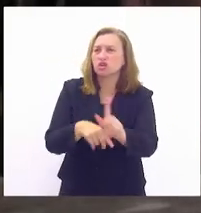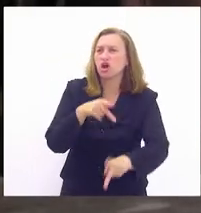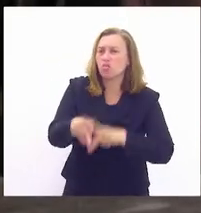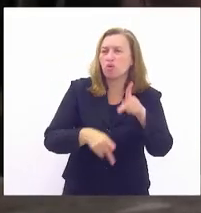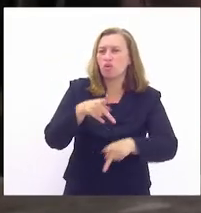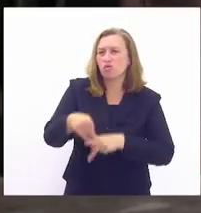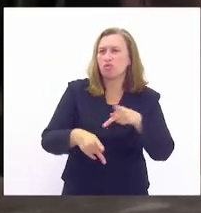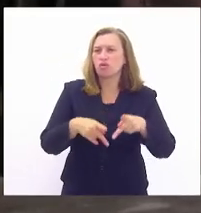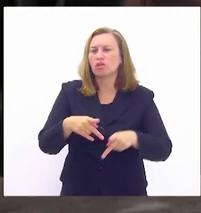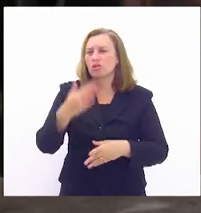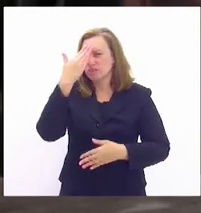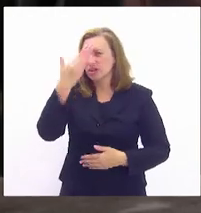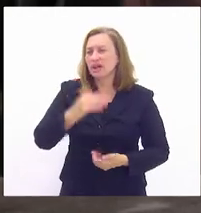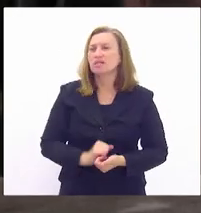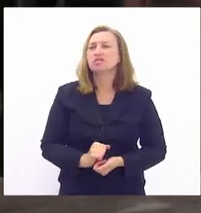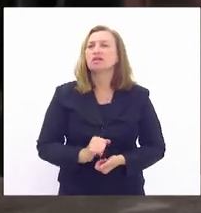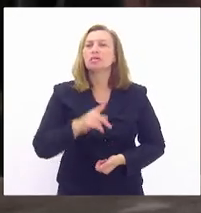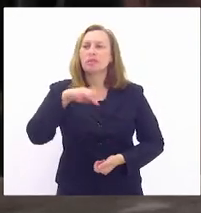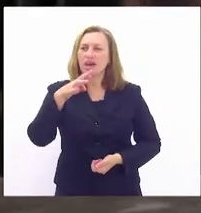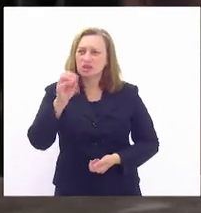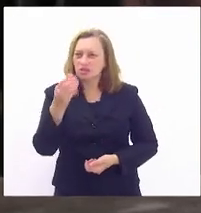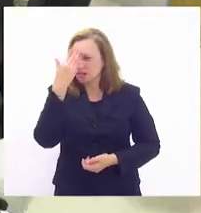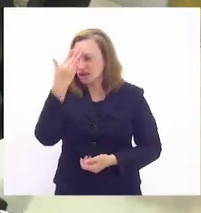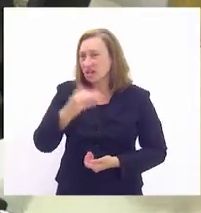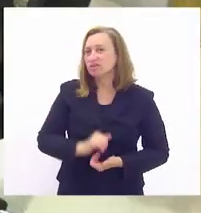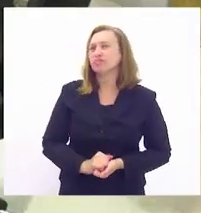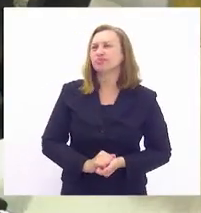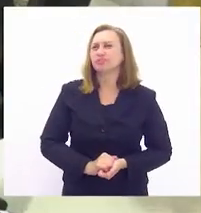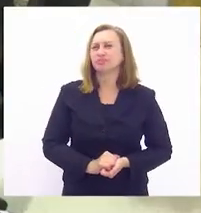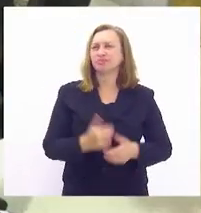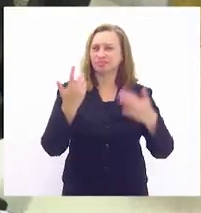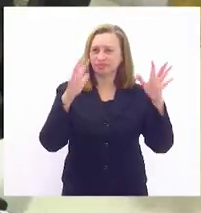beneficiada. Obrigado. Obrigado, Márcio.